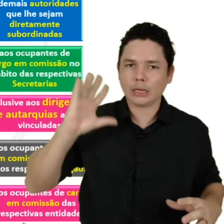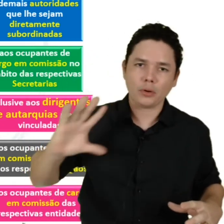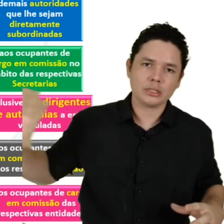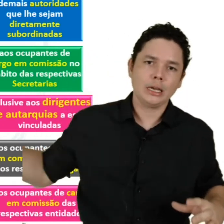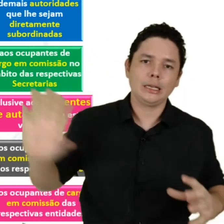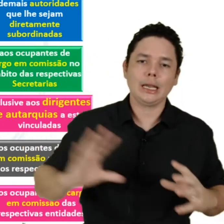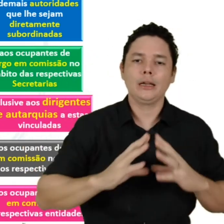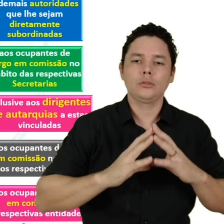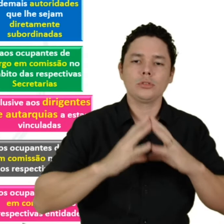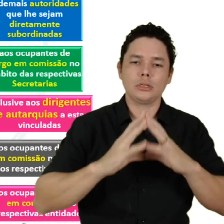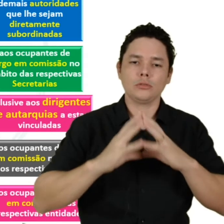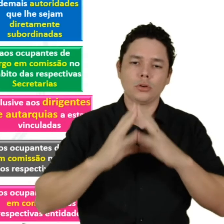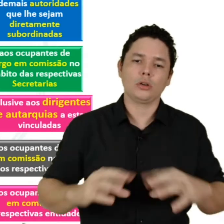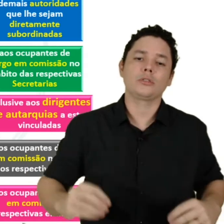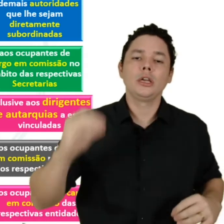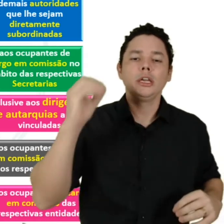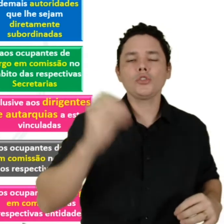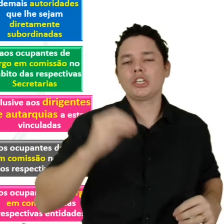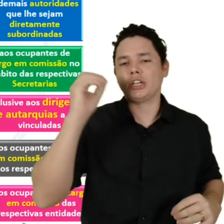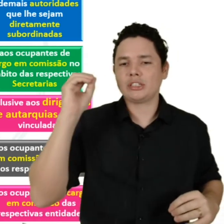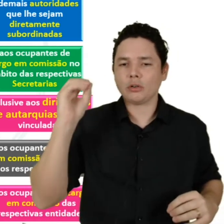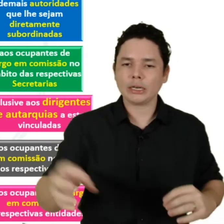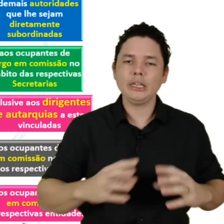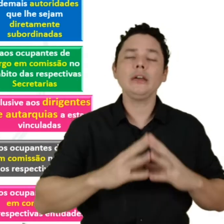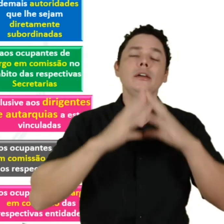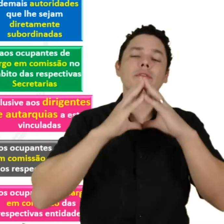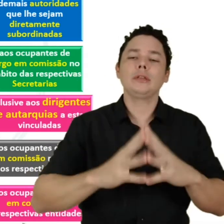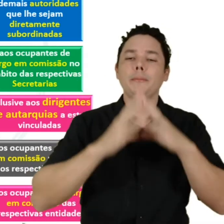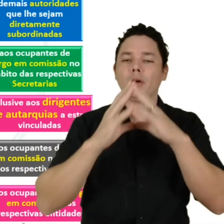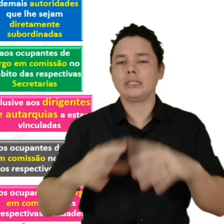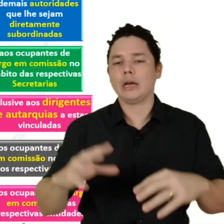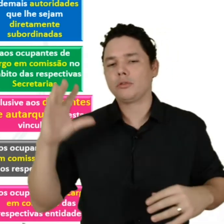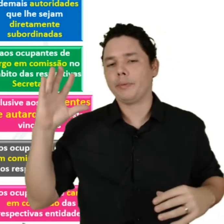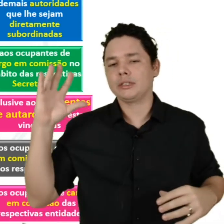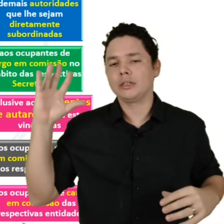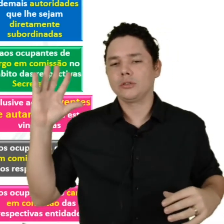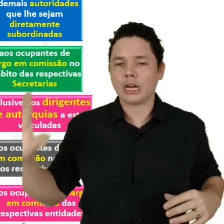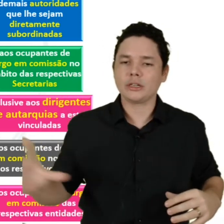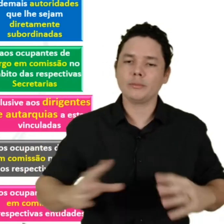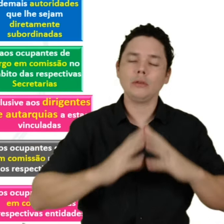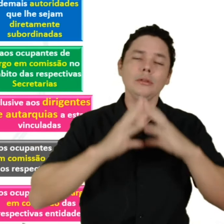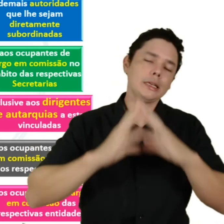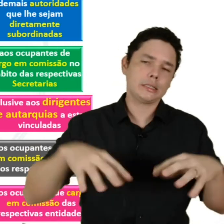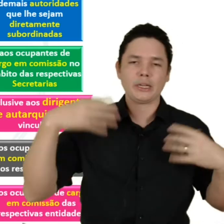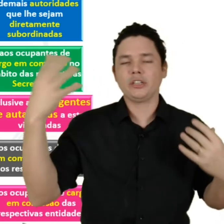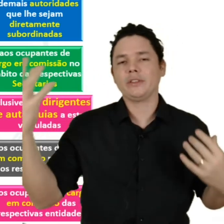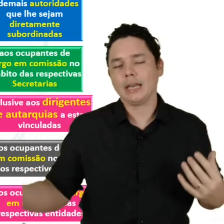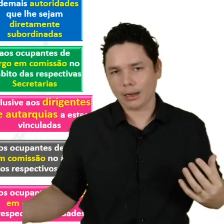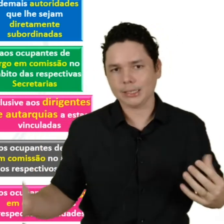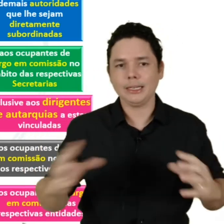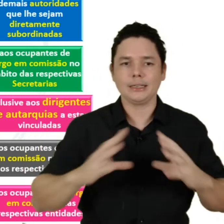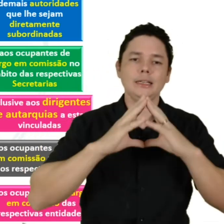vão dar posse lá nos seus órgãos. E os dirigentes de autarquia vão dar posse aos ocupantes dos cargos em comissão nas